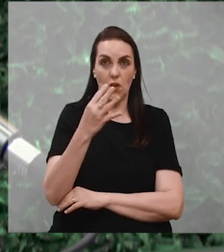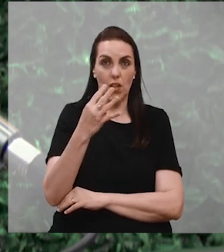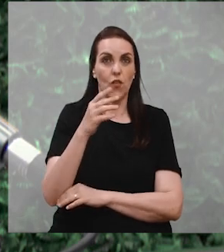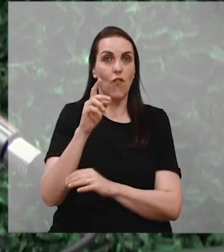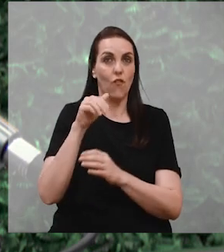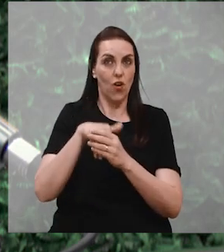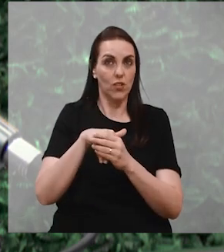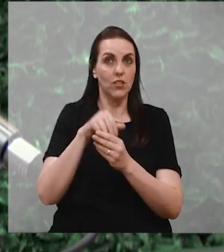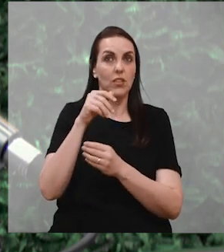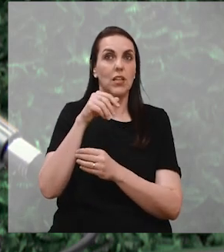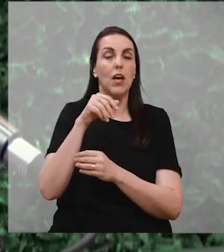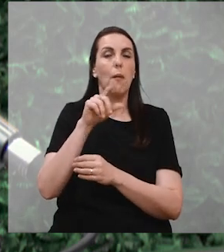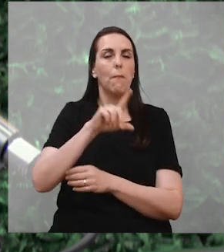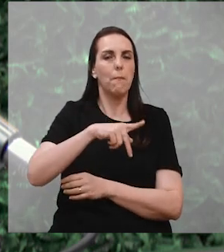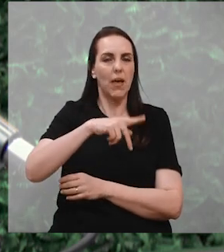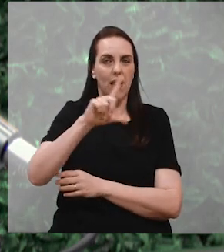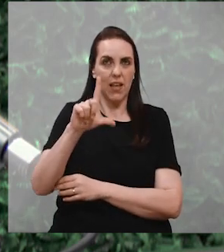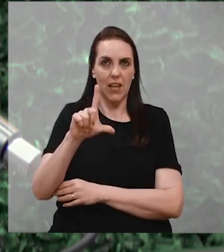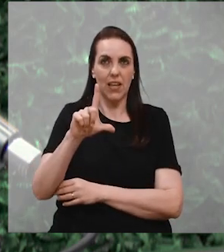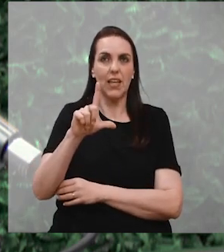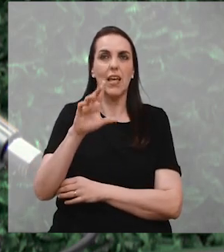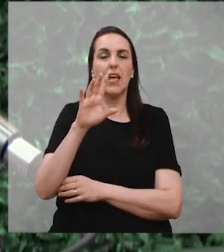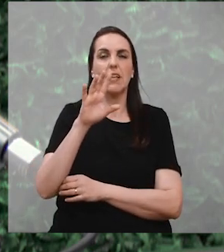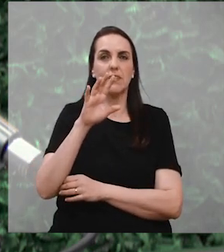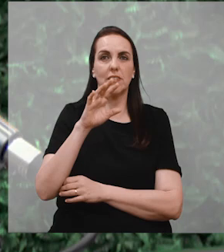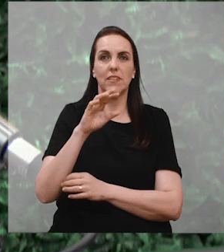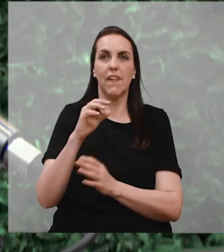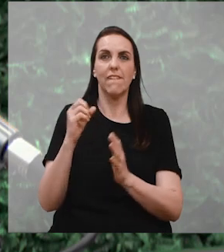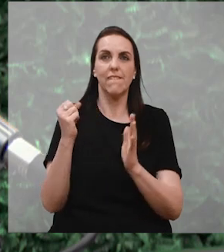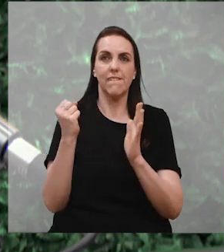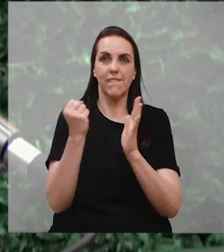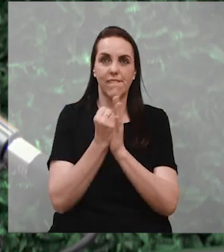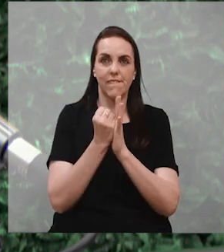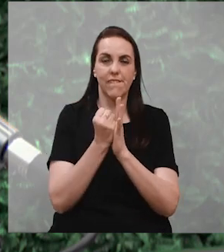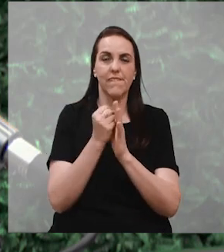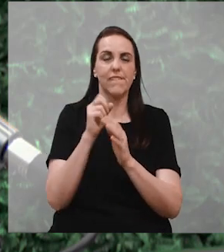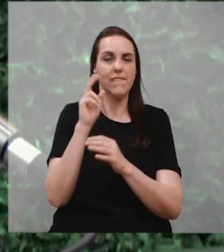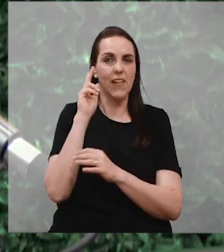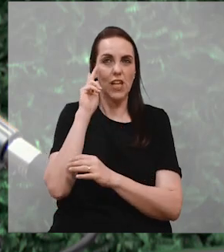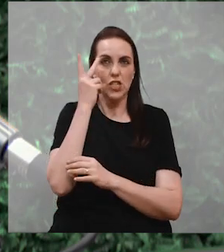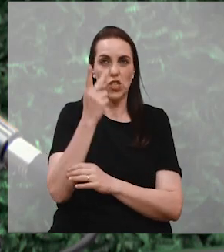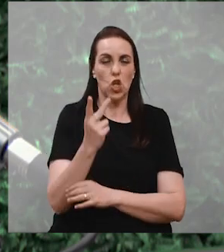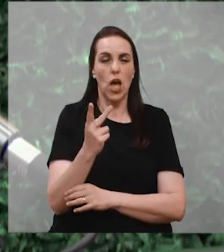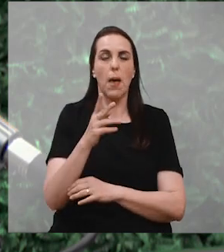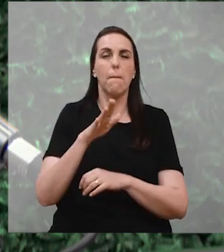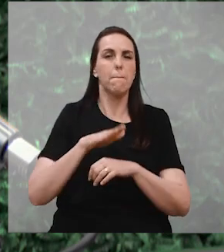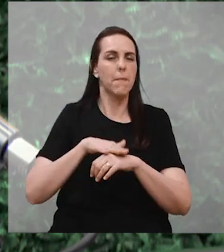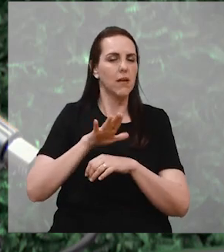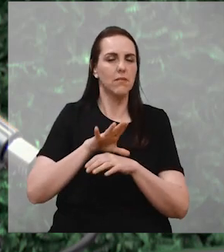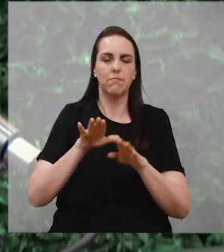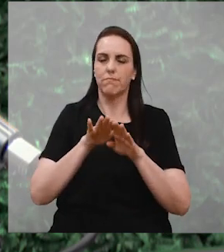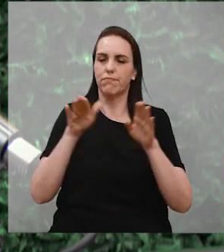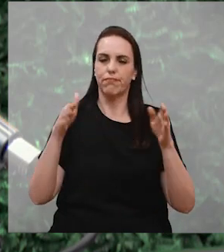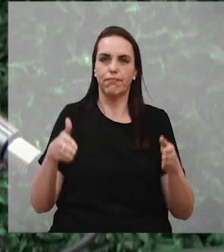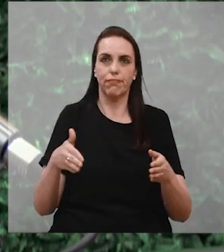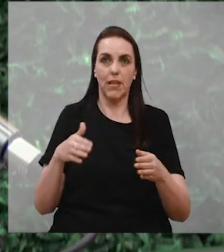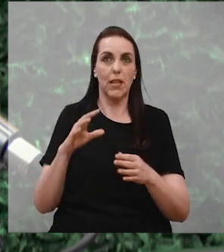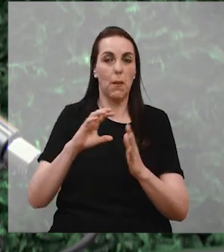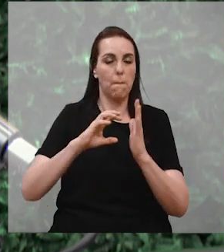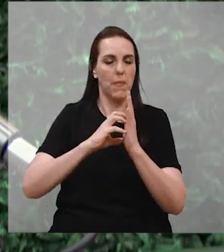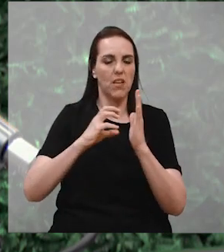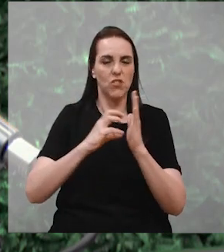Ele é do PL, né, Partido Liberal, então também marcaram história, sendo a maior bancada do partido aqui na casa,